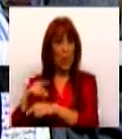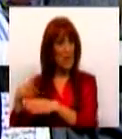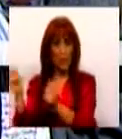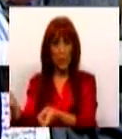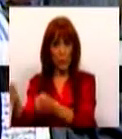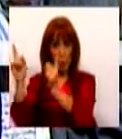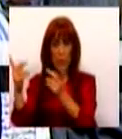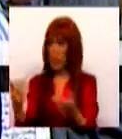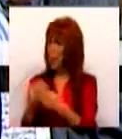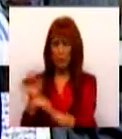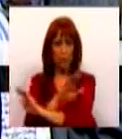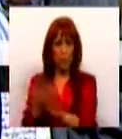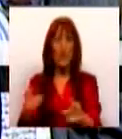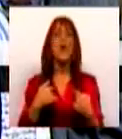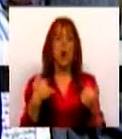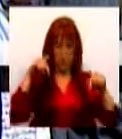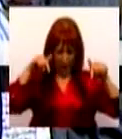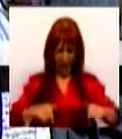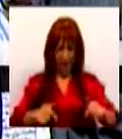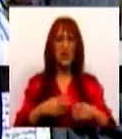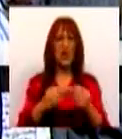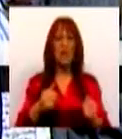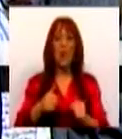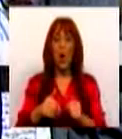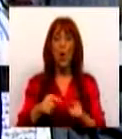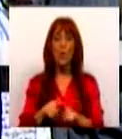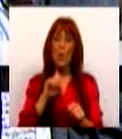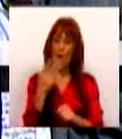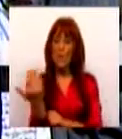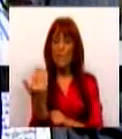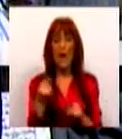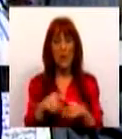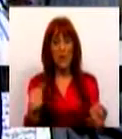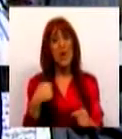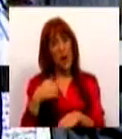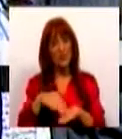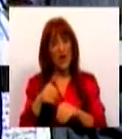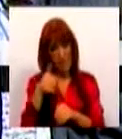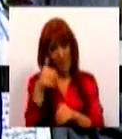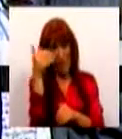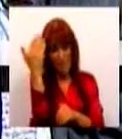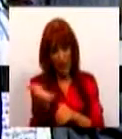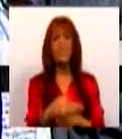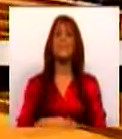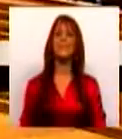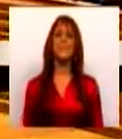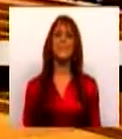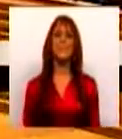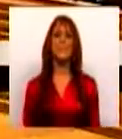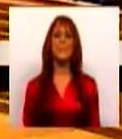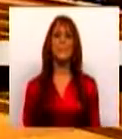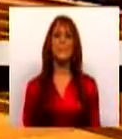resolveu, já não resolve. E nós estamos aqui para resolver o que falta resolver e é isso que iremos fazer.